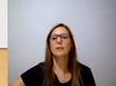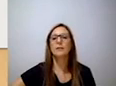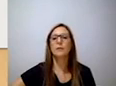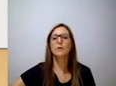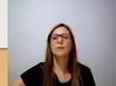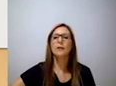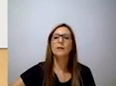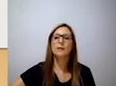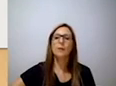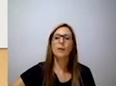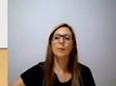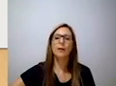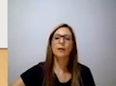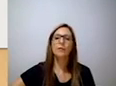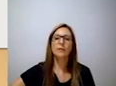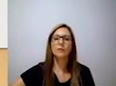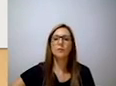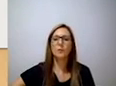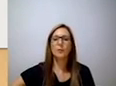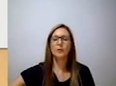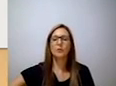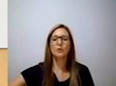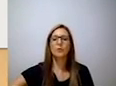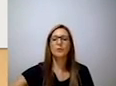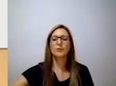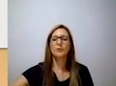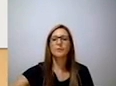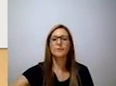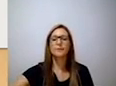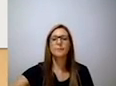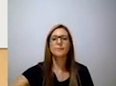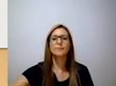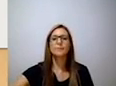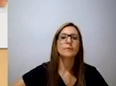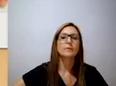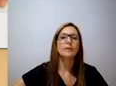a fecundação e também para a vida do espermatozoide.